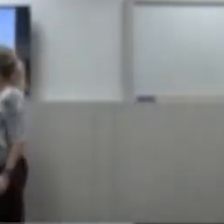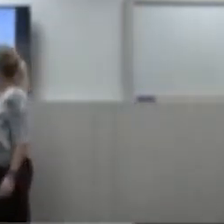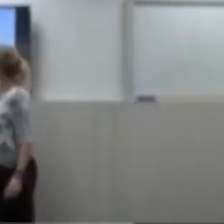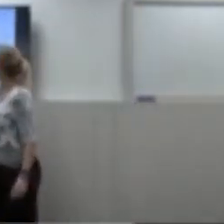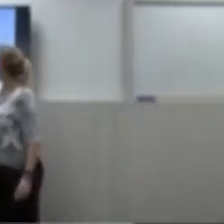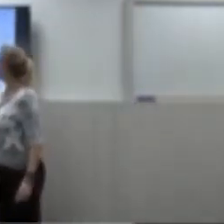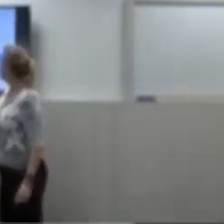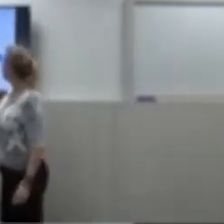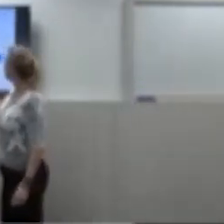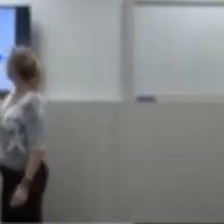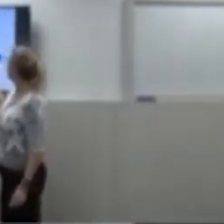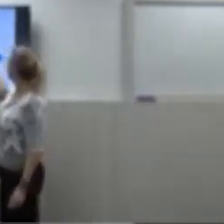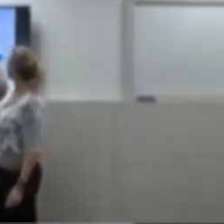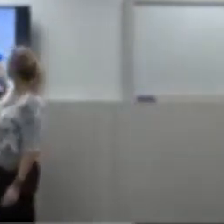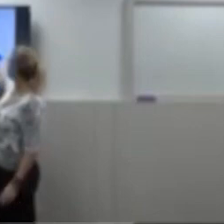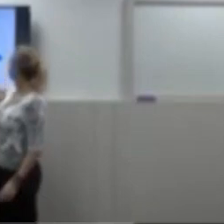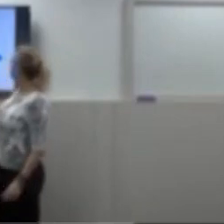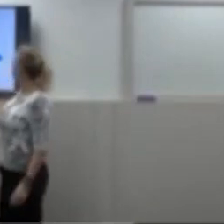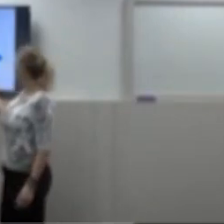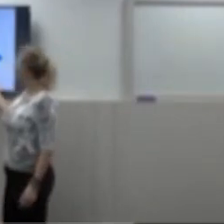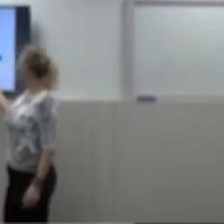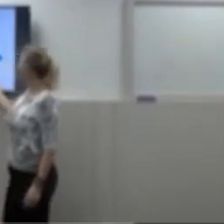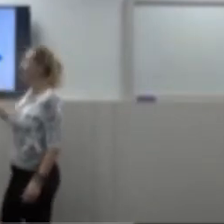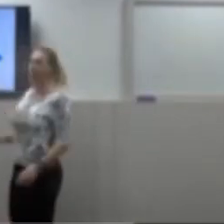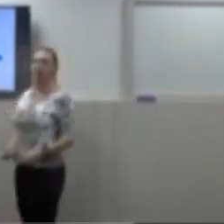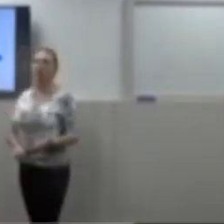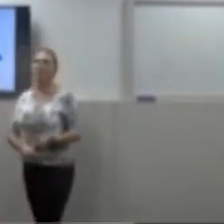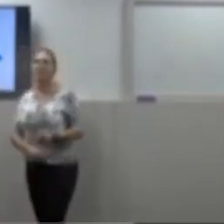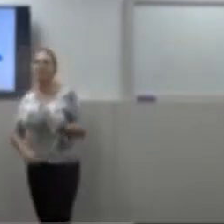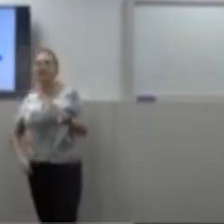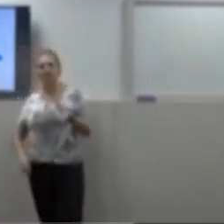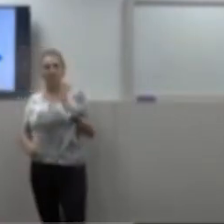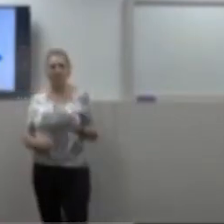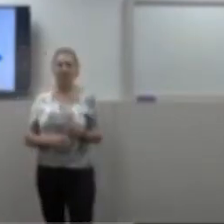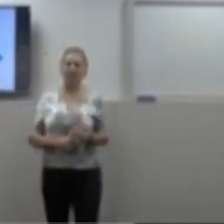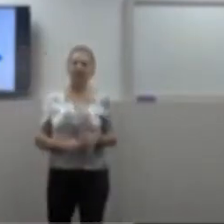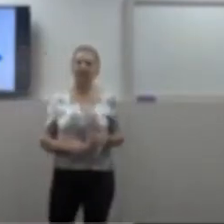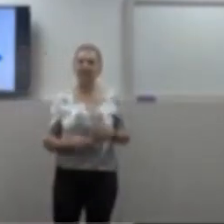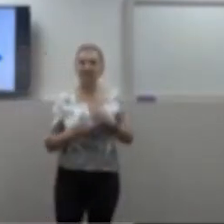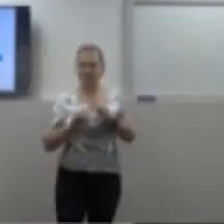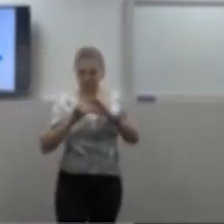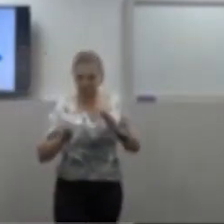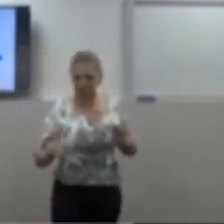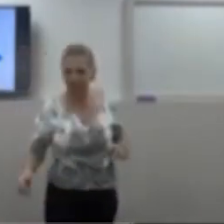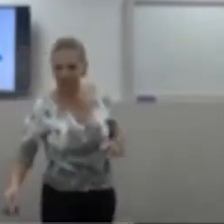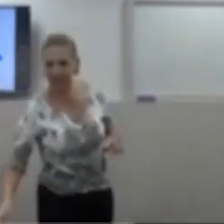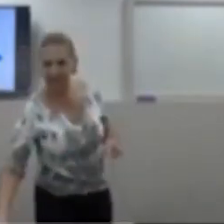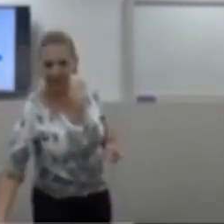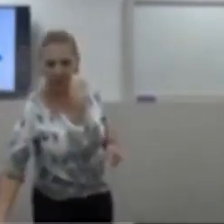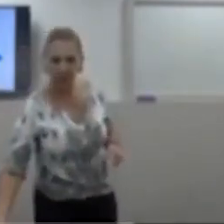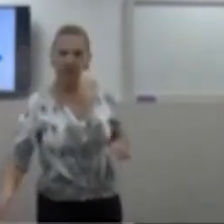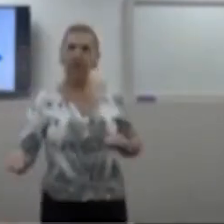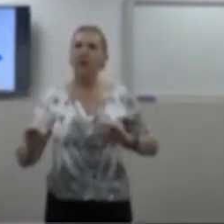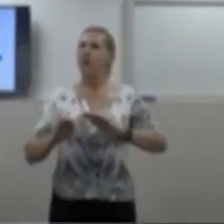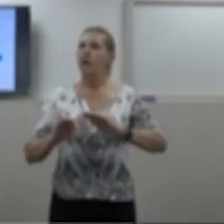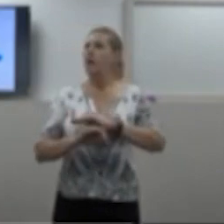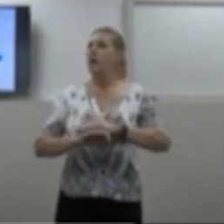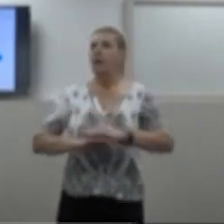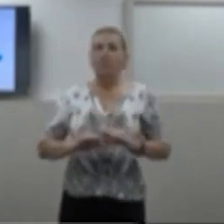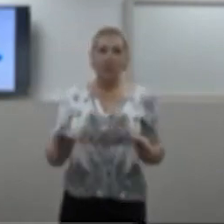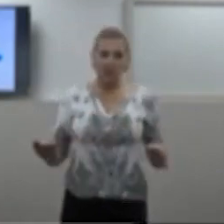cardinais, ordinais, fracionários, multiplicativos e coletivos. Falei um pouquinho para vocês sobre os cardinais, relembrando